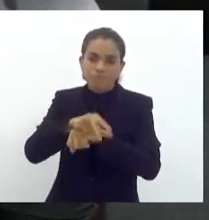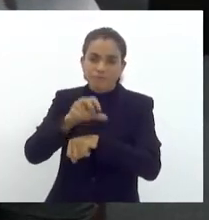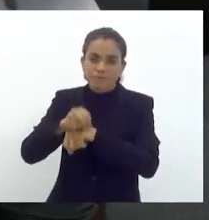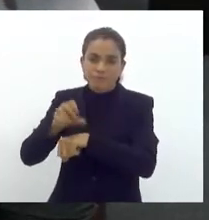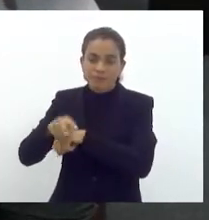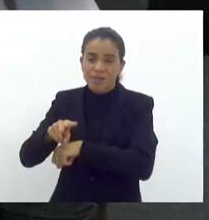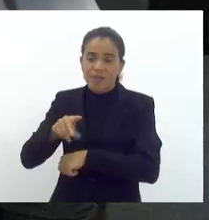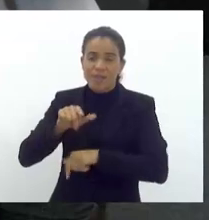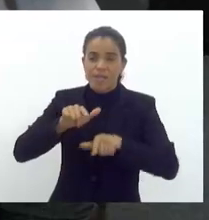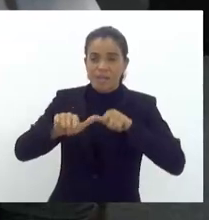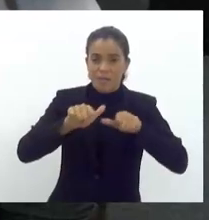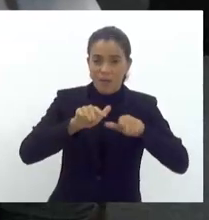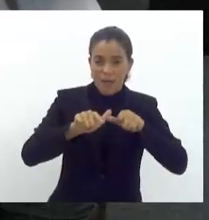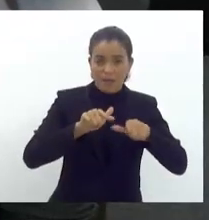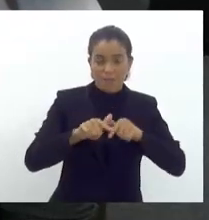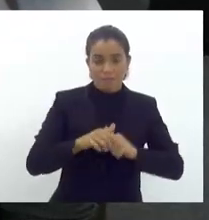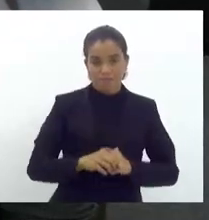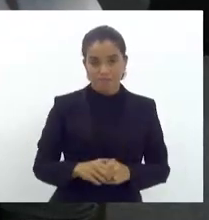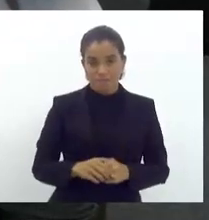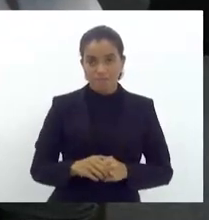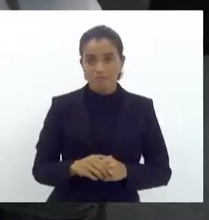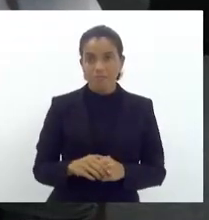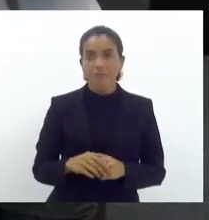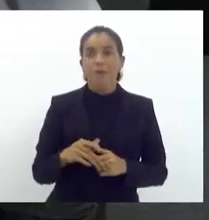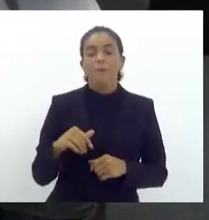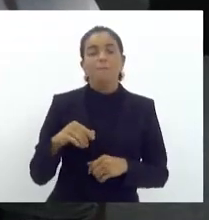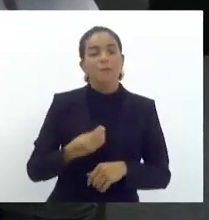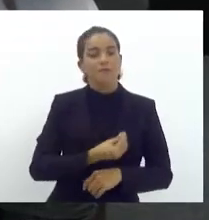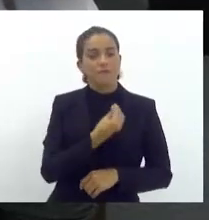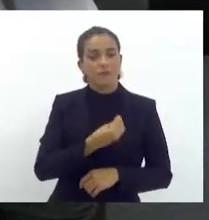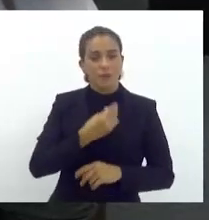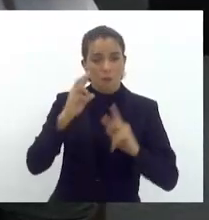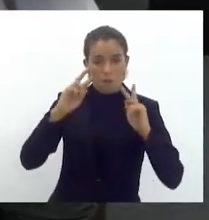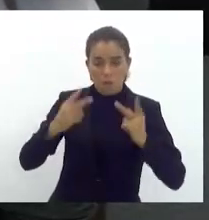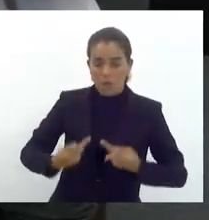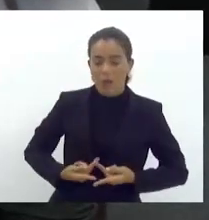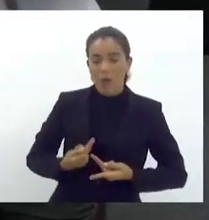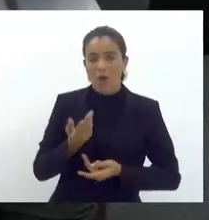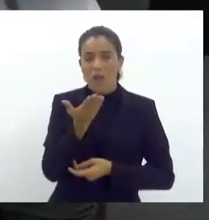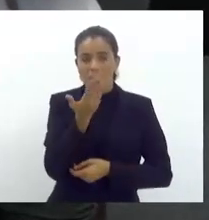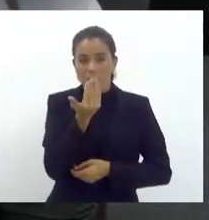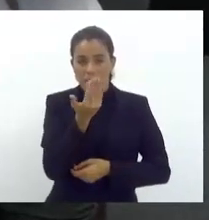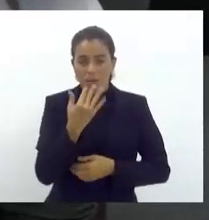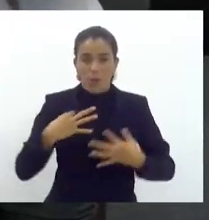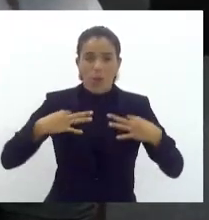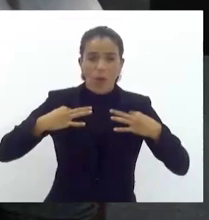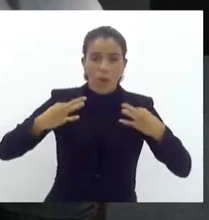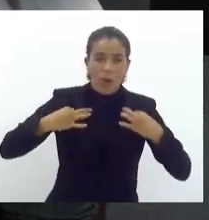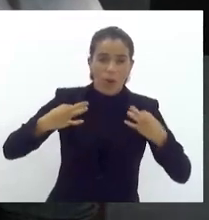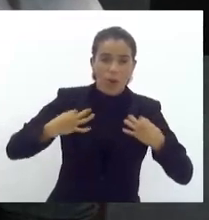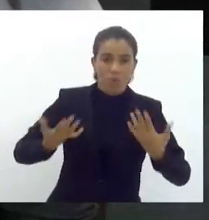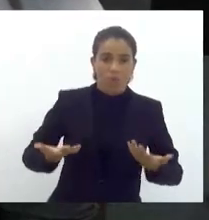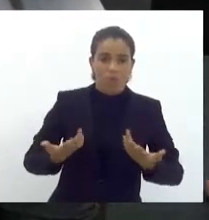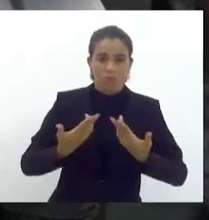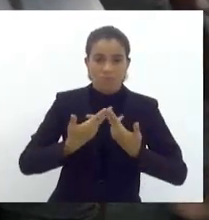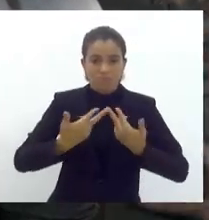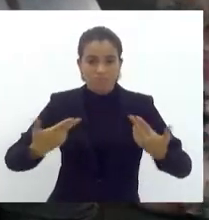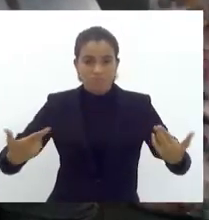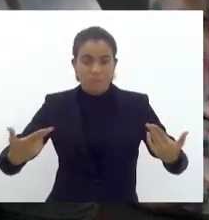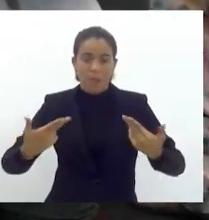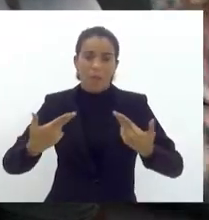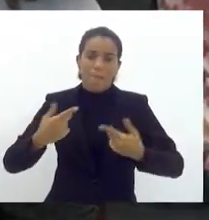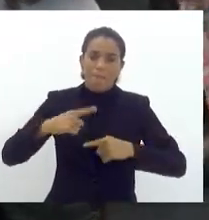ligadas a bens de consumos necessários para a vida humana então um alimento a roupa e tens